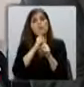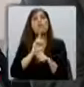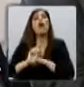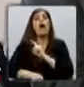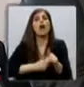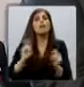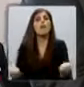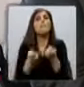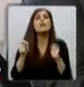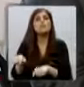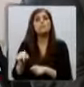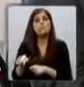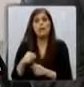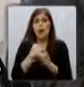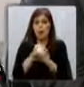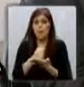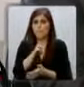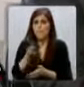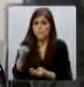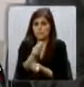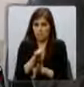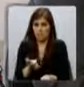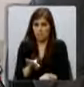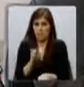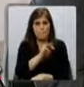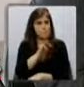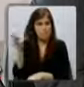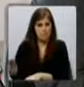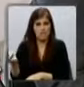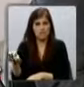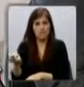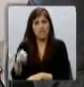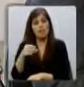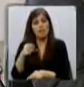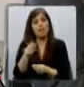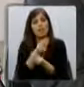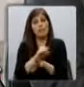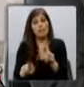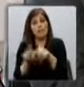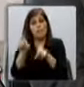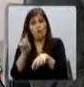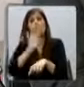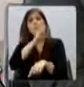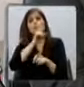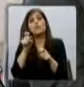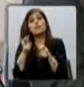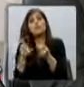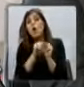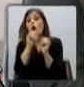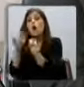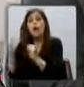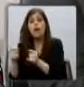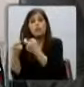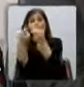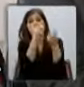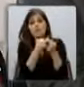campanha É apoiar milhares de crianças milhares de crianças refugiadas que estão nos países vizinhos da Síria